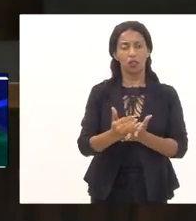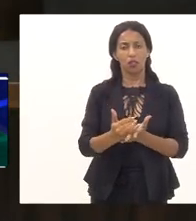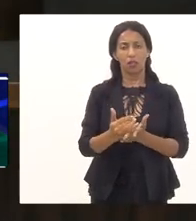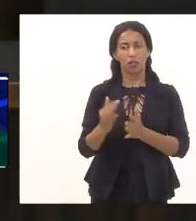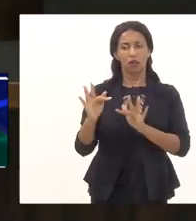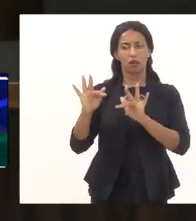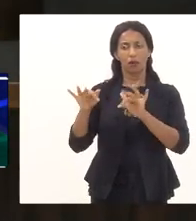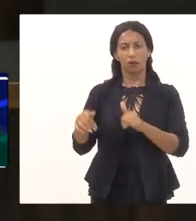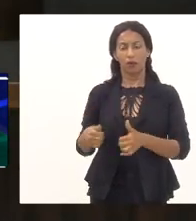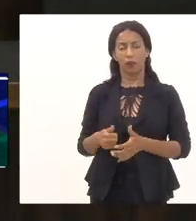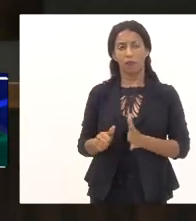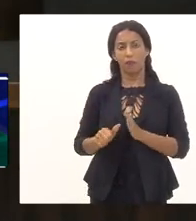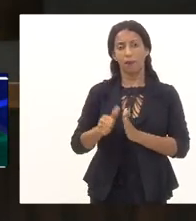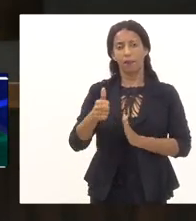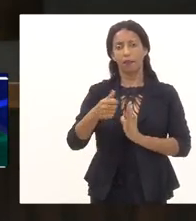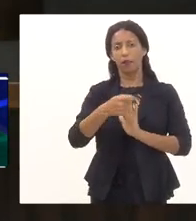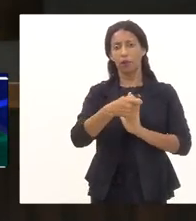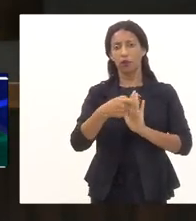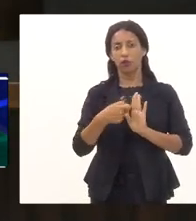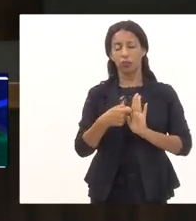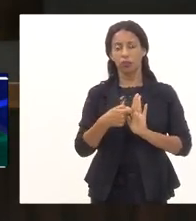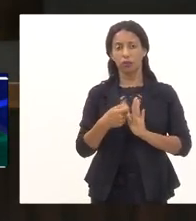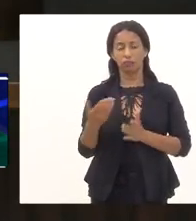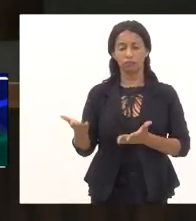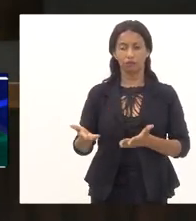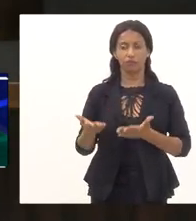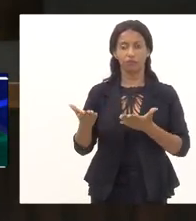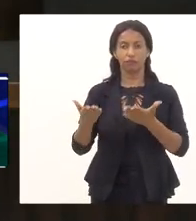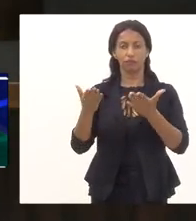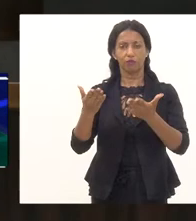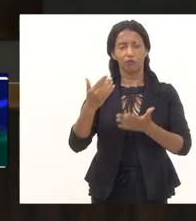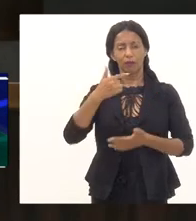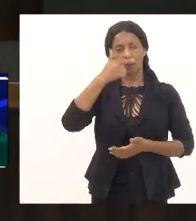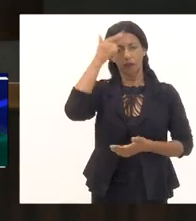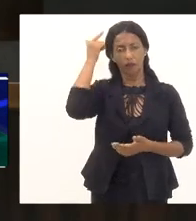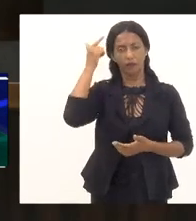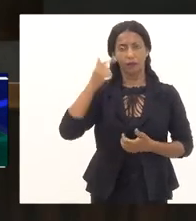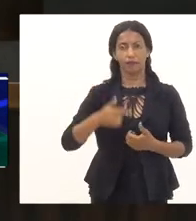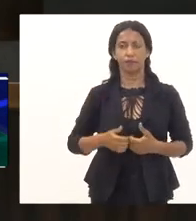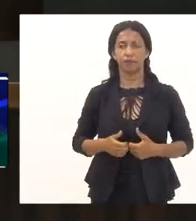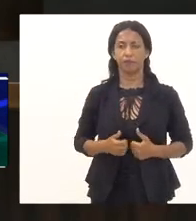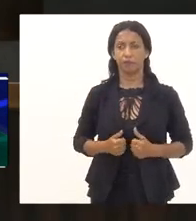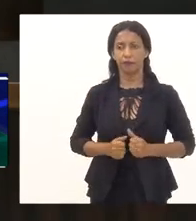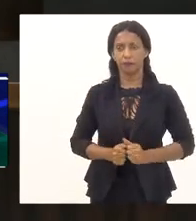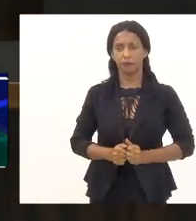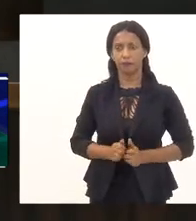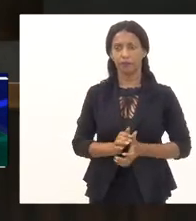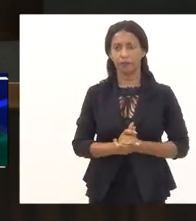expediente final. Primeiro orador inscrito é o nobre deputado Luiz Paulo.